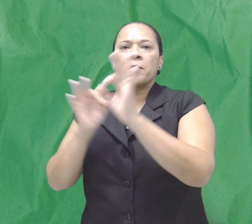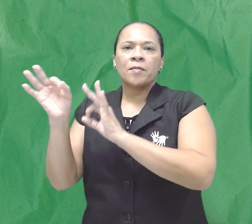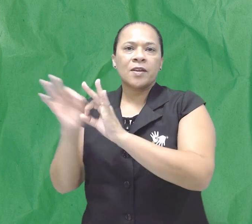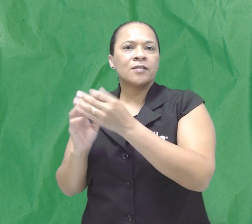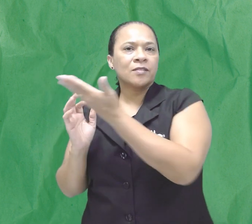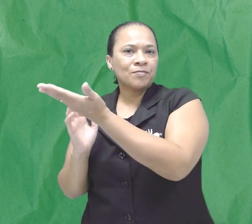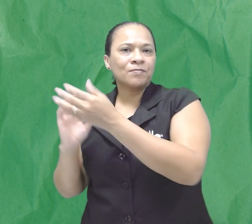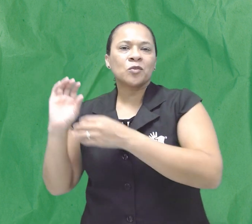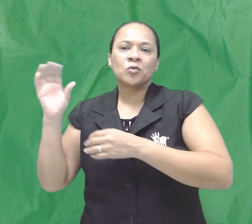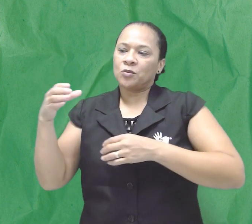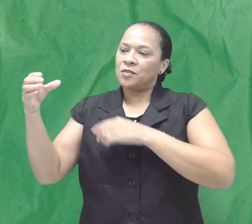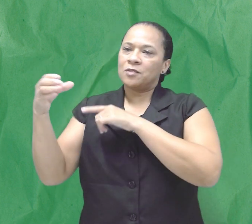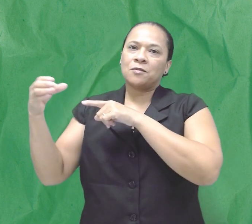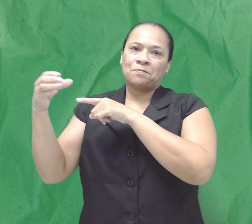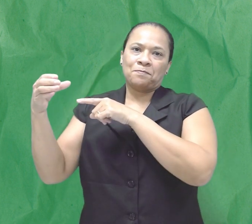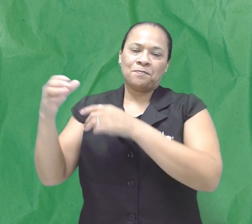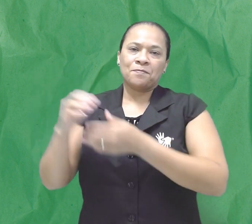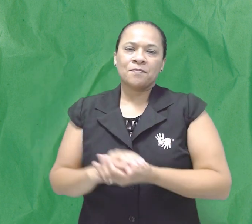aí a nossa solução.